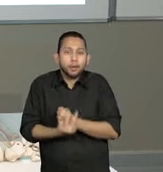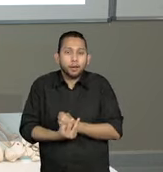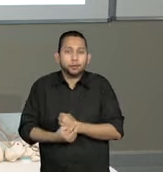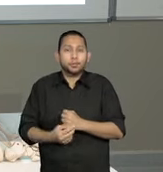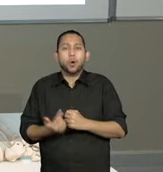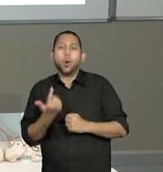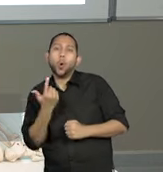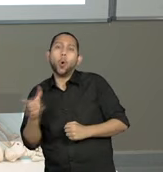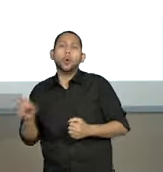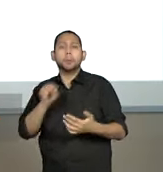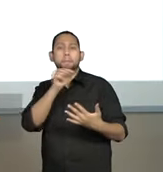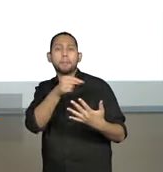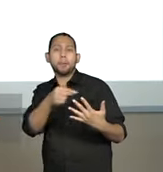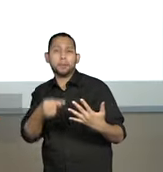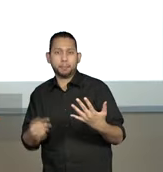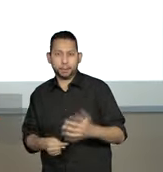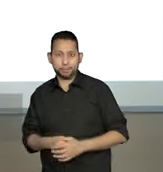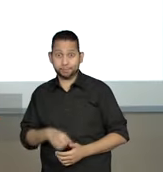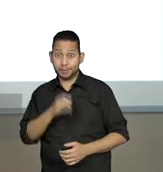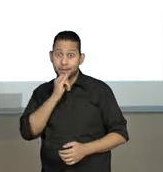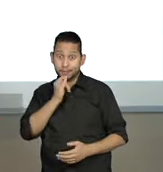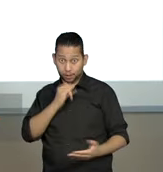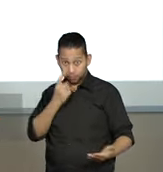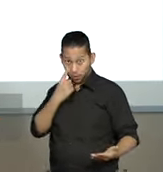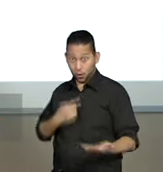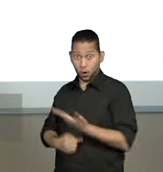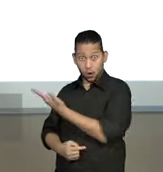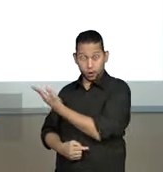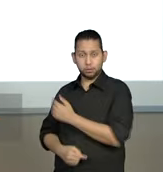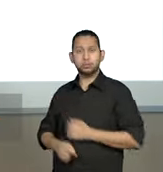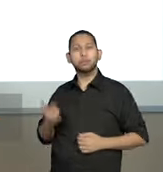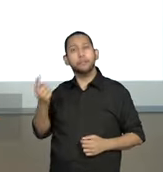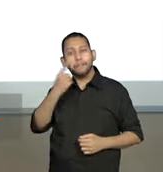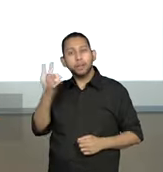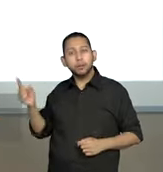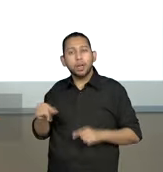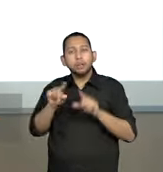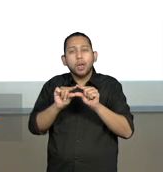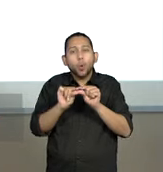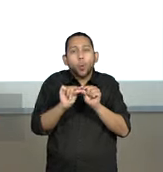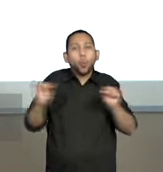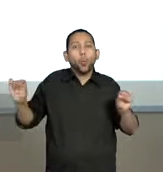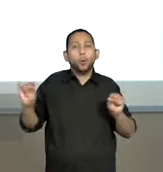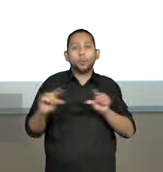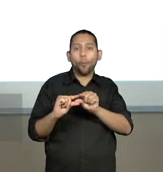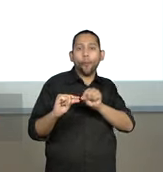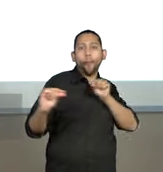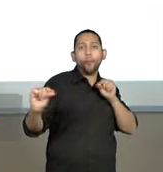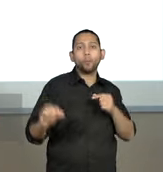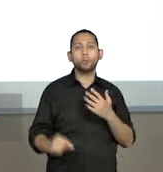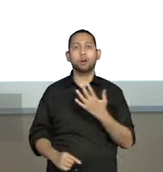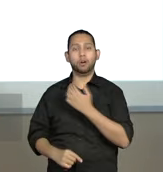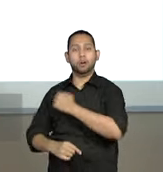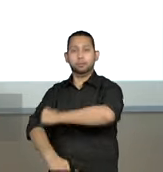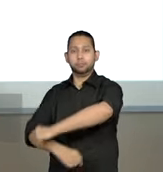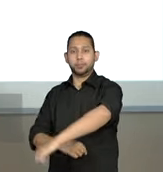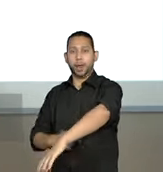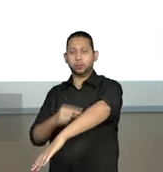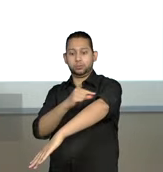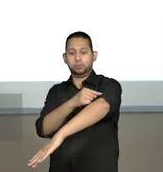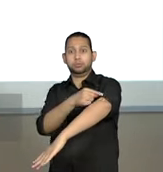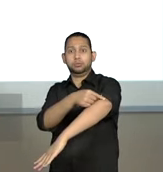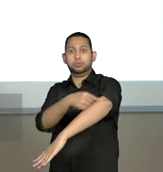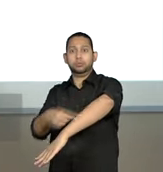nós temos ossos longos, como esse aqui, ó, húmero do